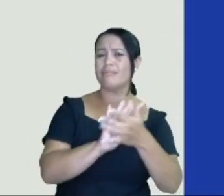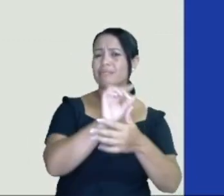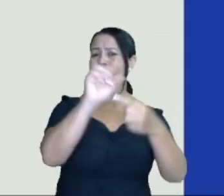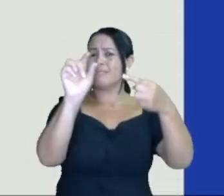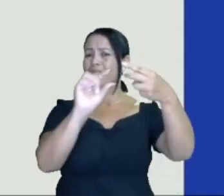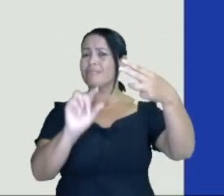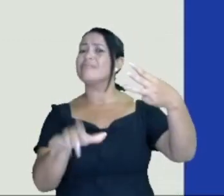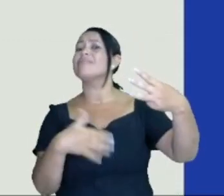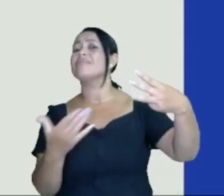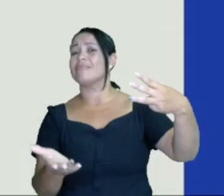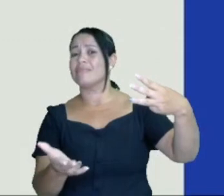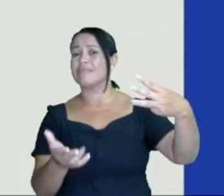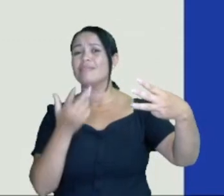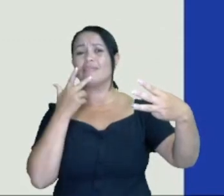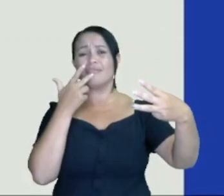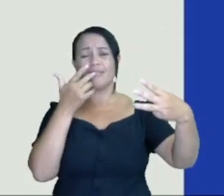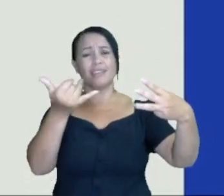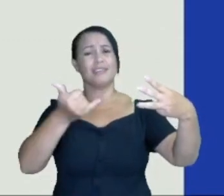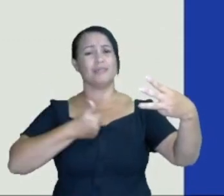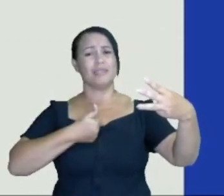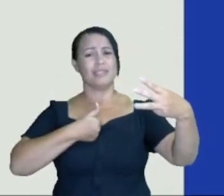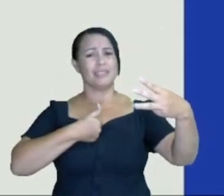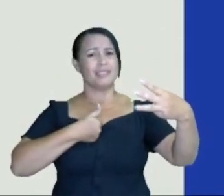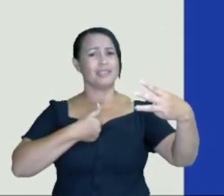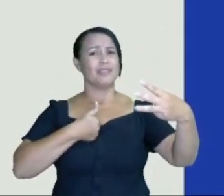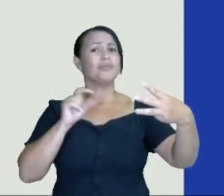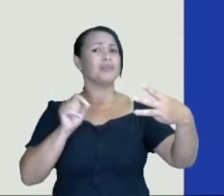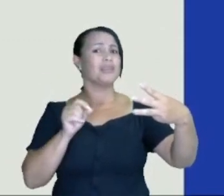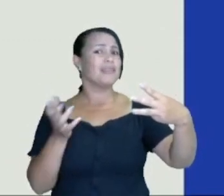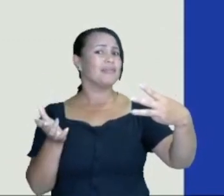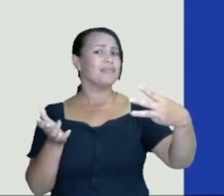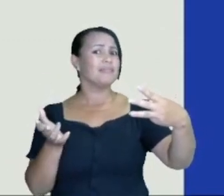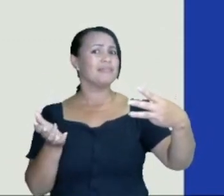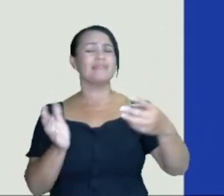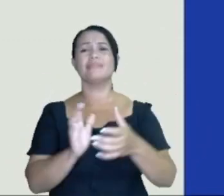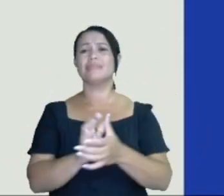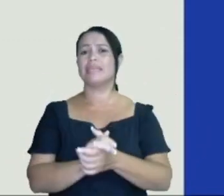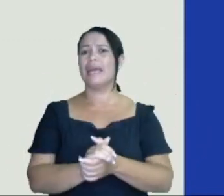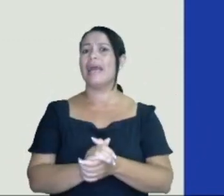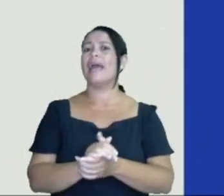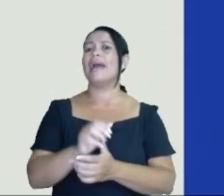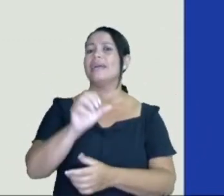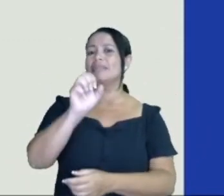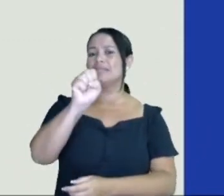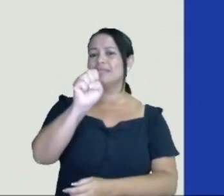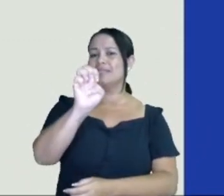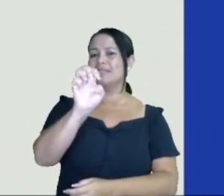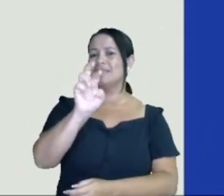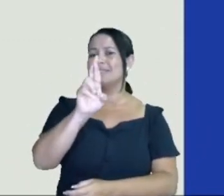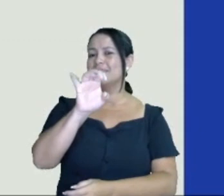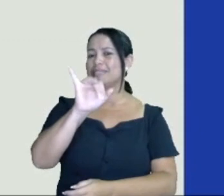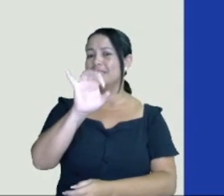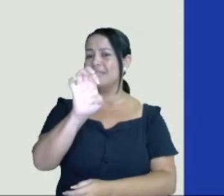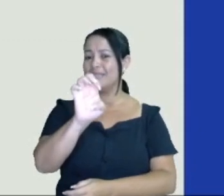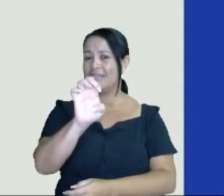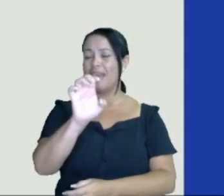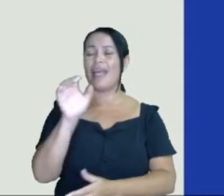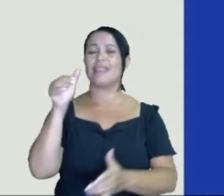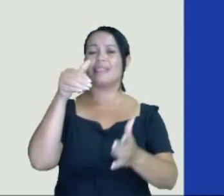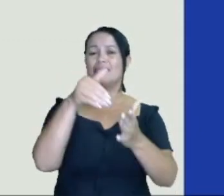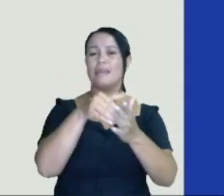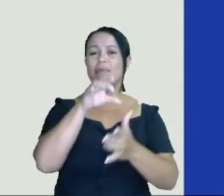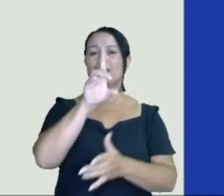não, professor. Naquele nome lá que o senhor disse do professor Noslen. Gente, série termina em